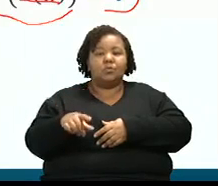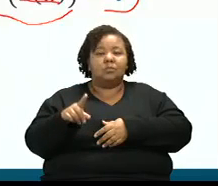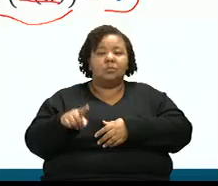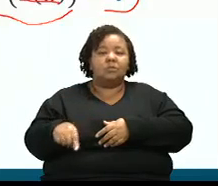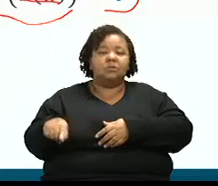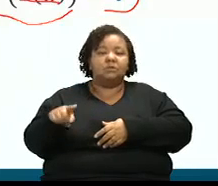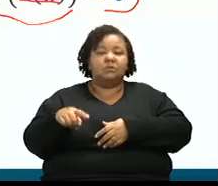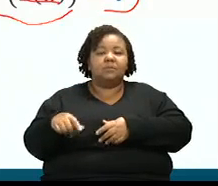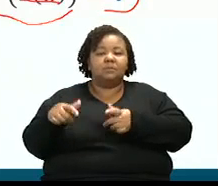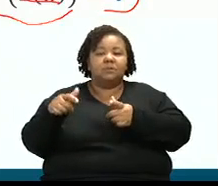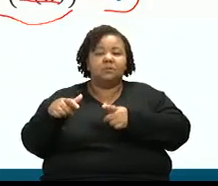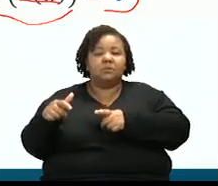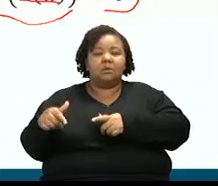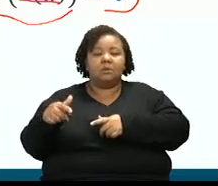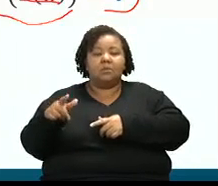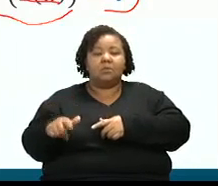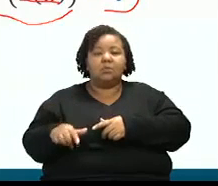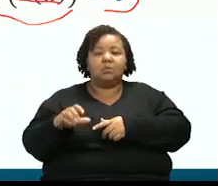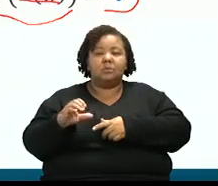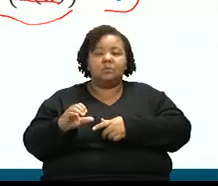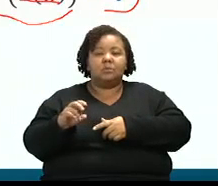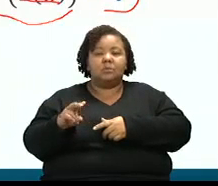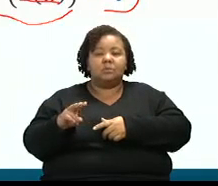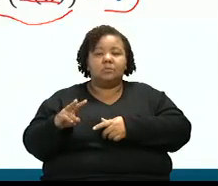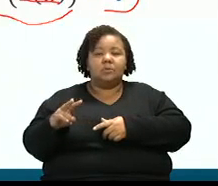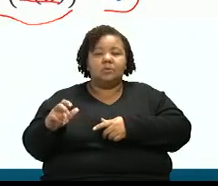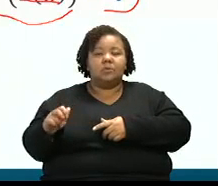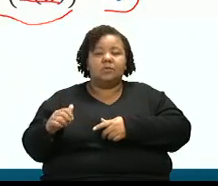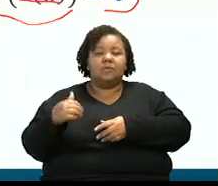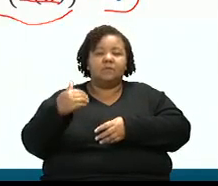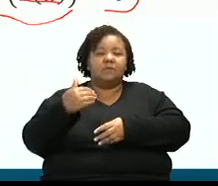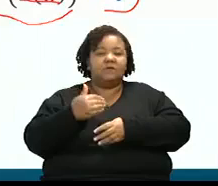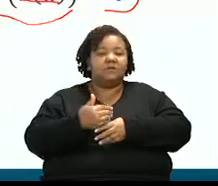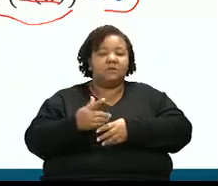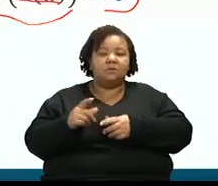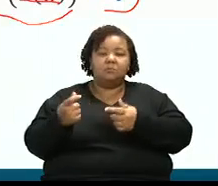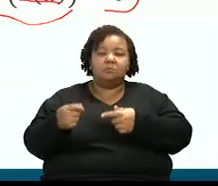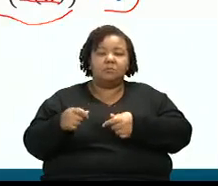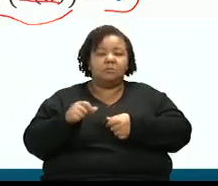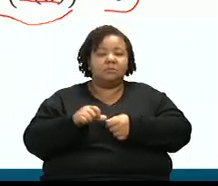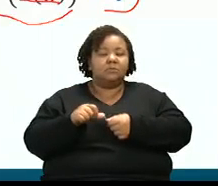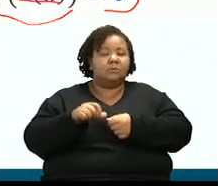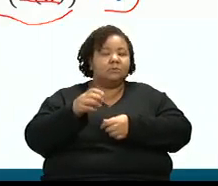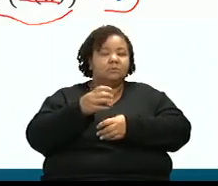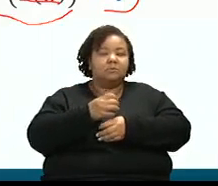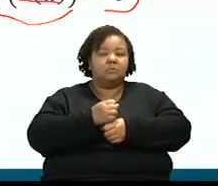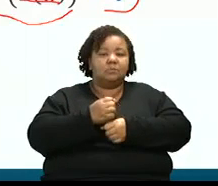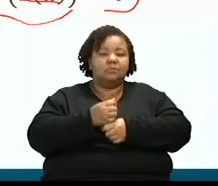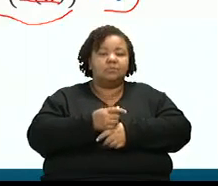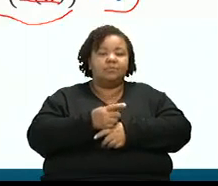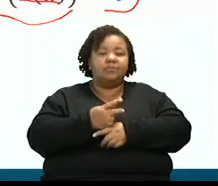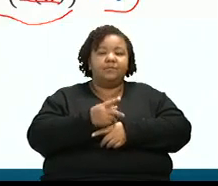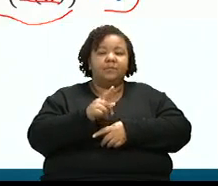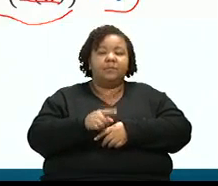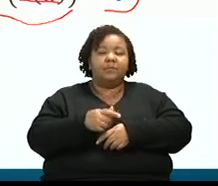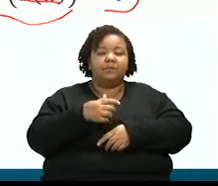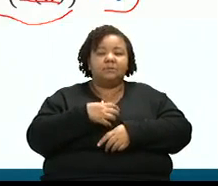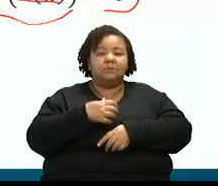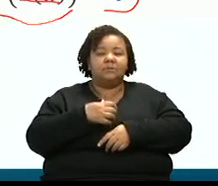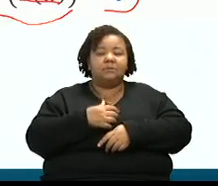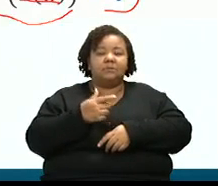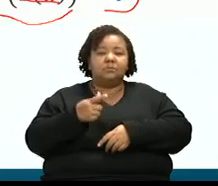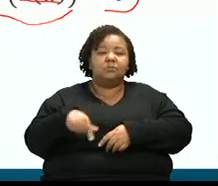campo conservativo sobre uma curva fechada, eu não preciso nem efetuar o cálculo. Com essas condições, eu já